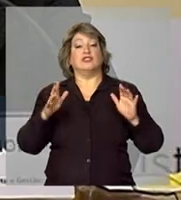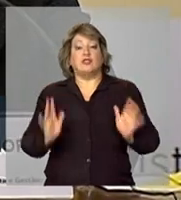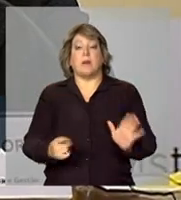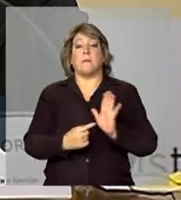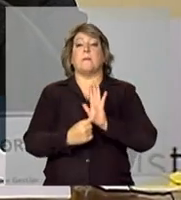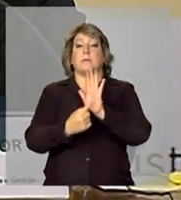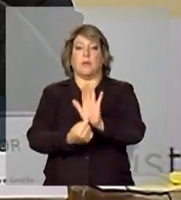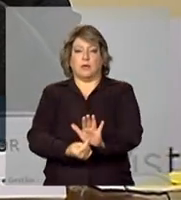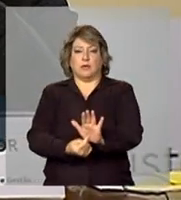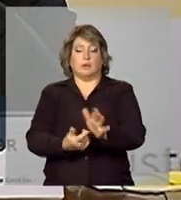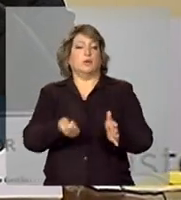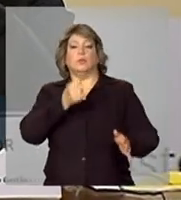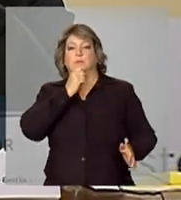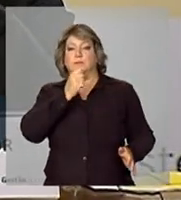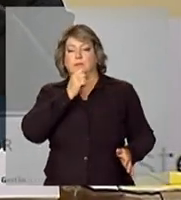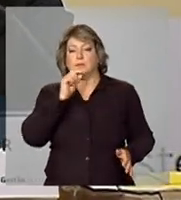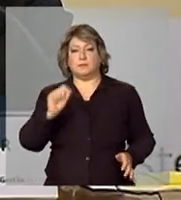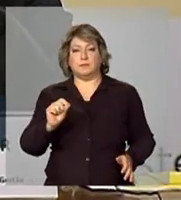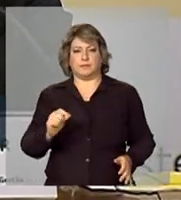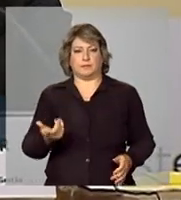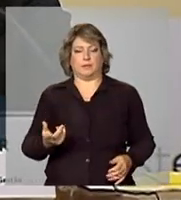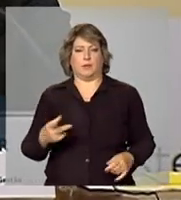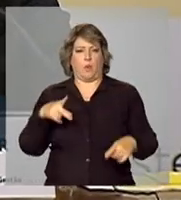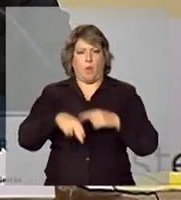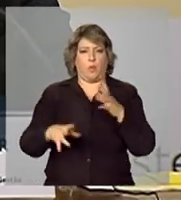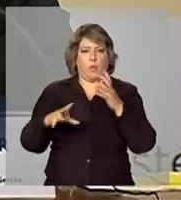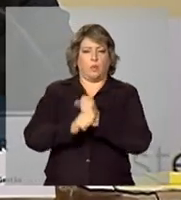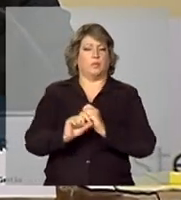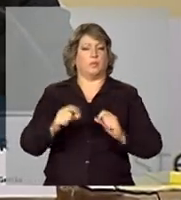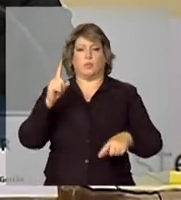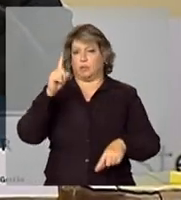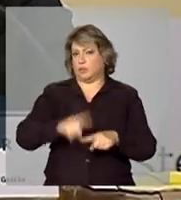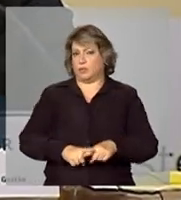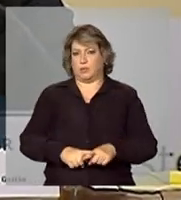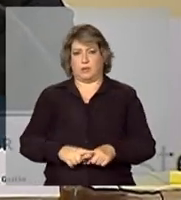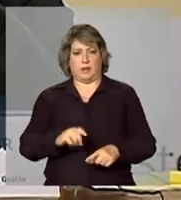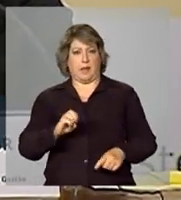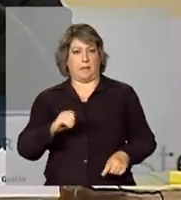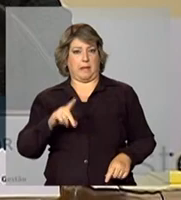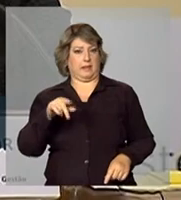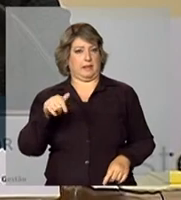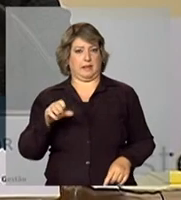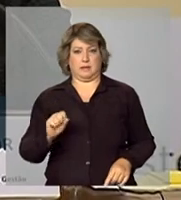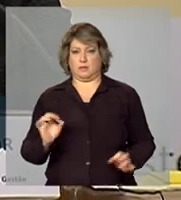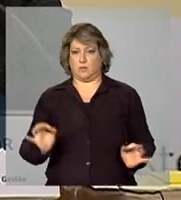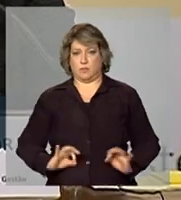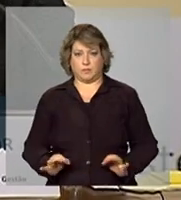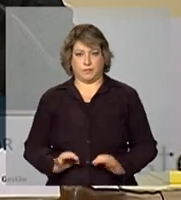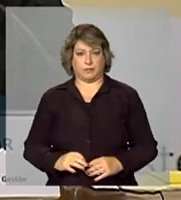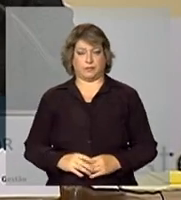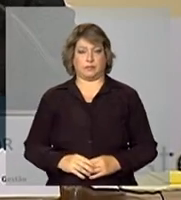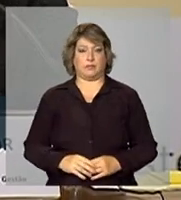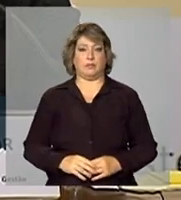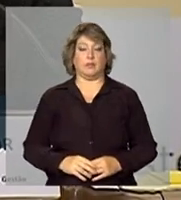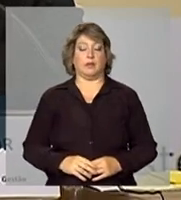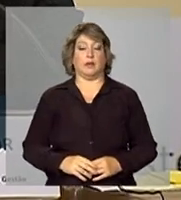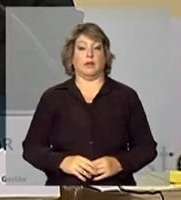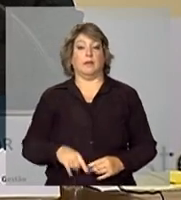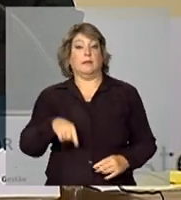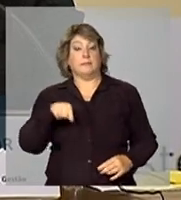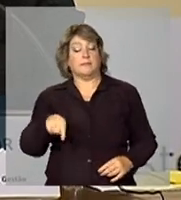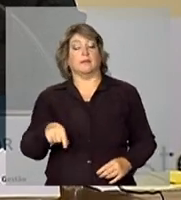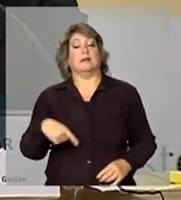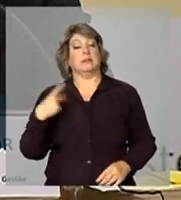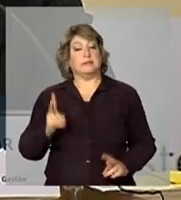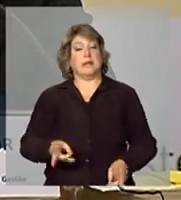que não há um contingência contingência amento total de emendas então que tradicionalmente